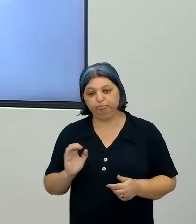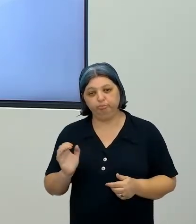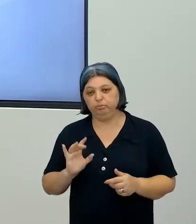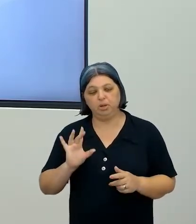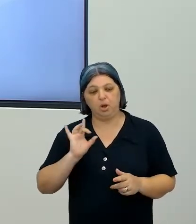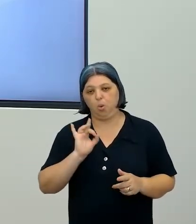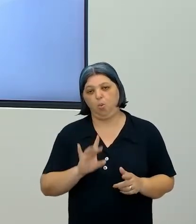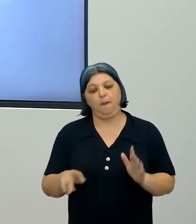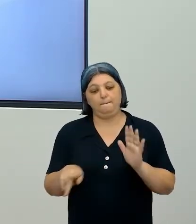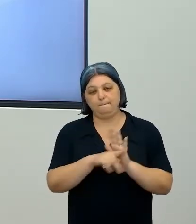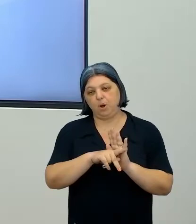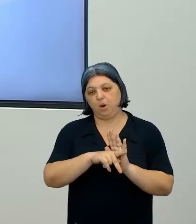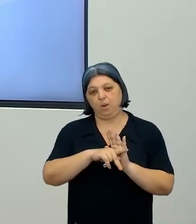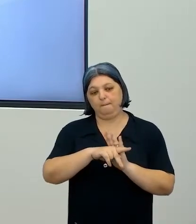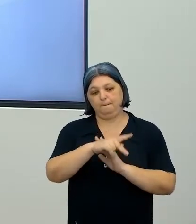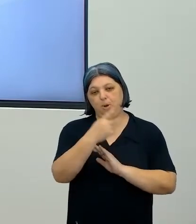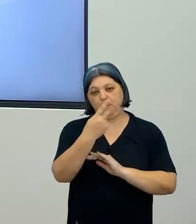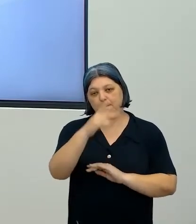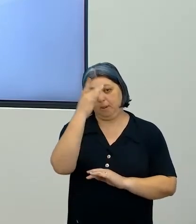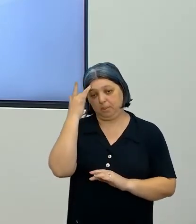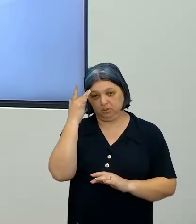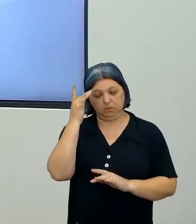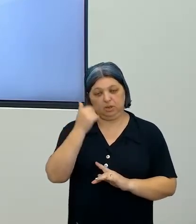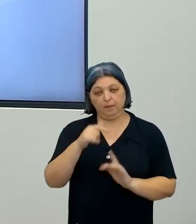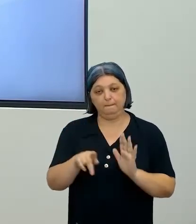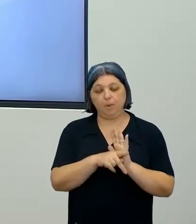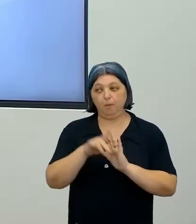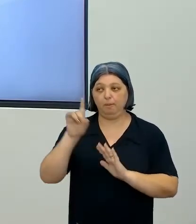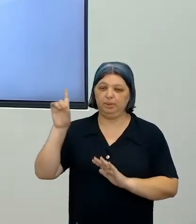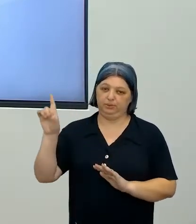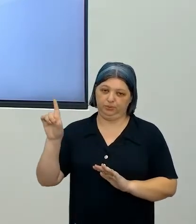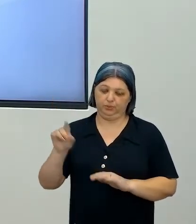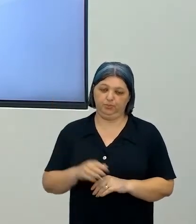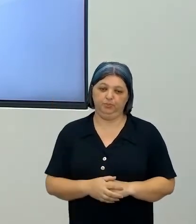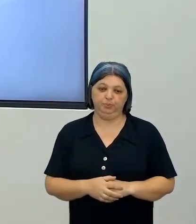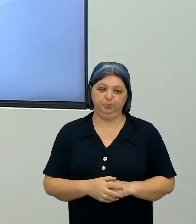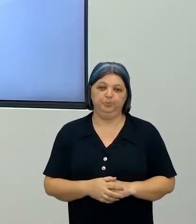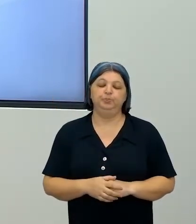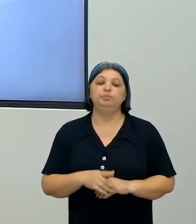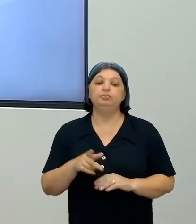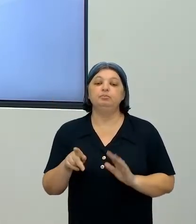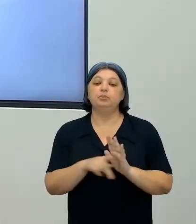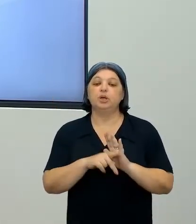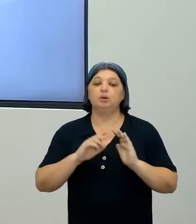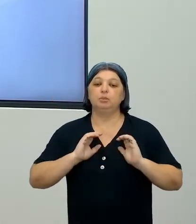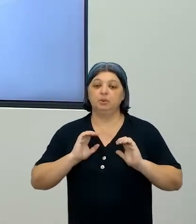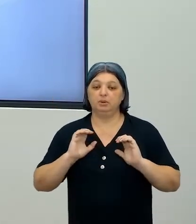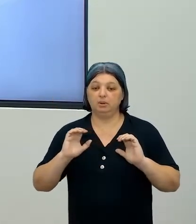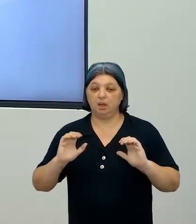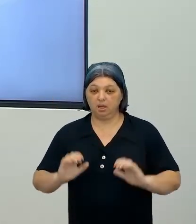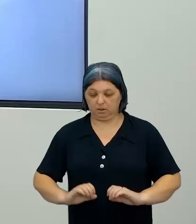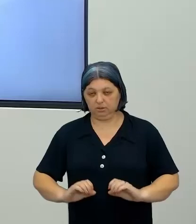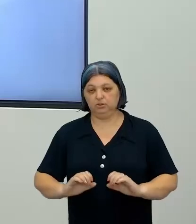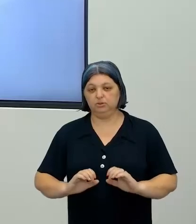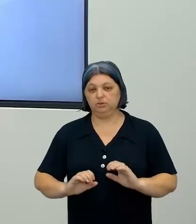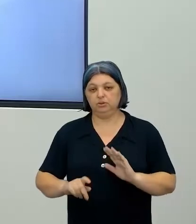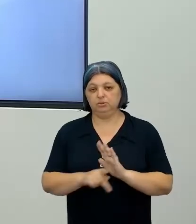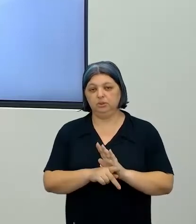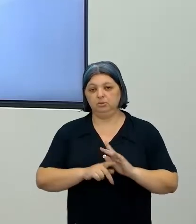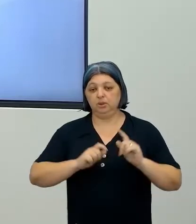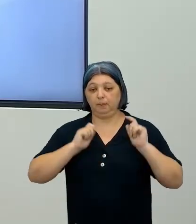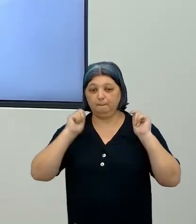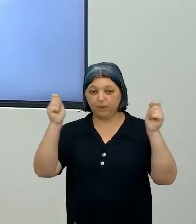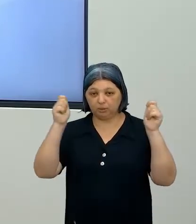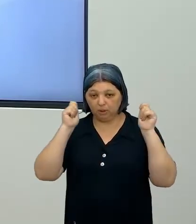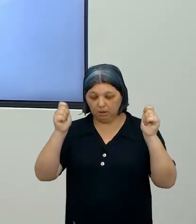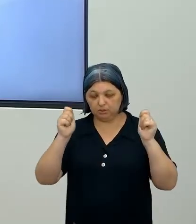para Deus, eles são abundantes. Então, essa ética que eu me referi agora, que é a ética protestante, tem muito